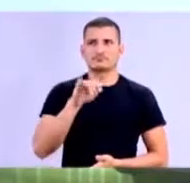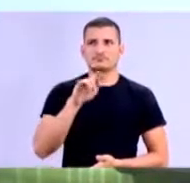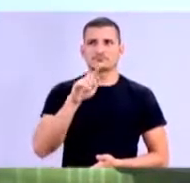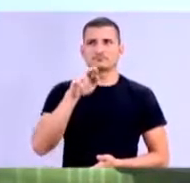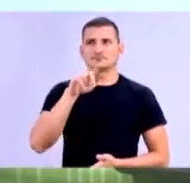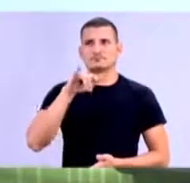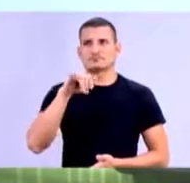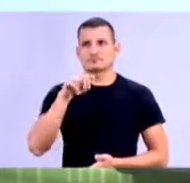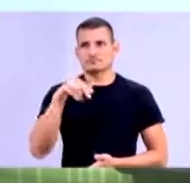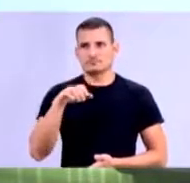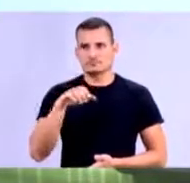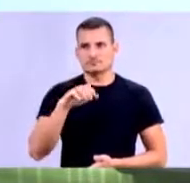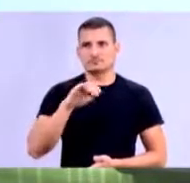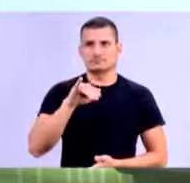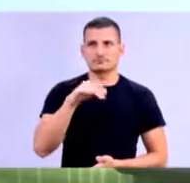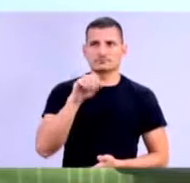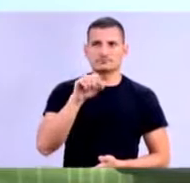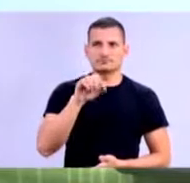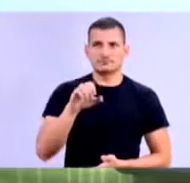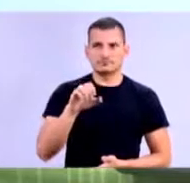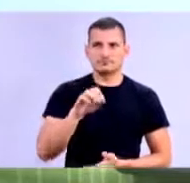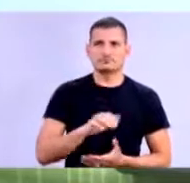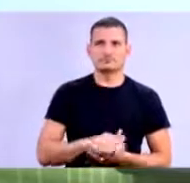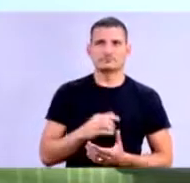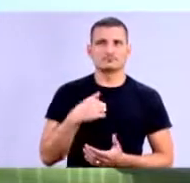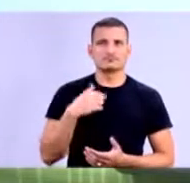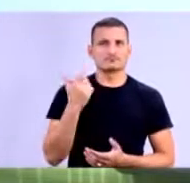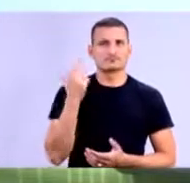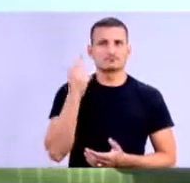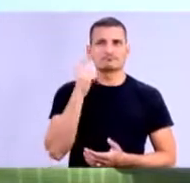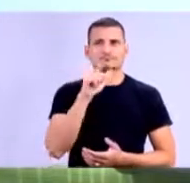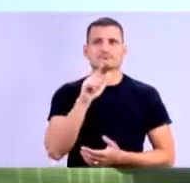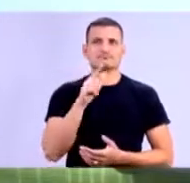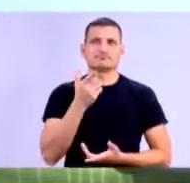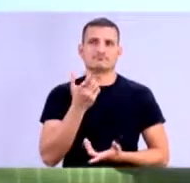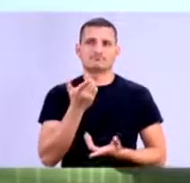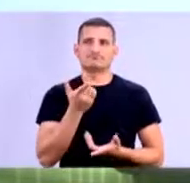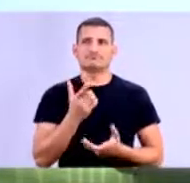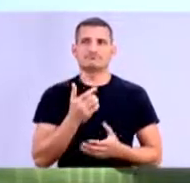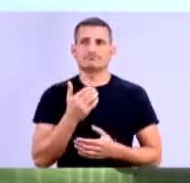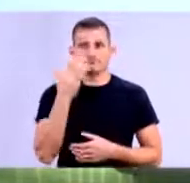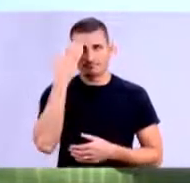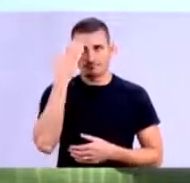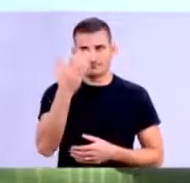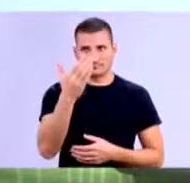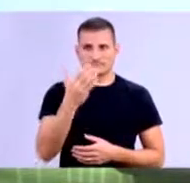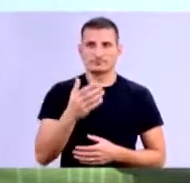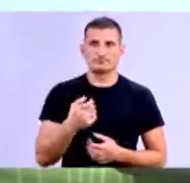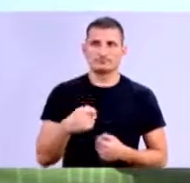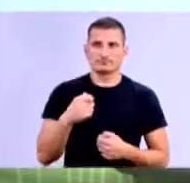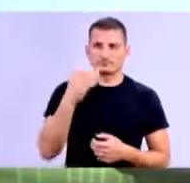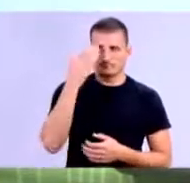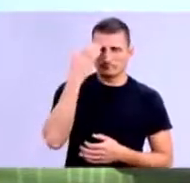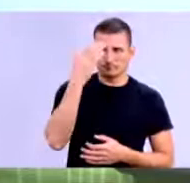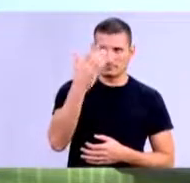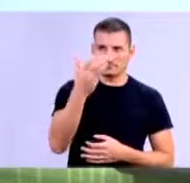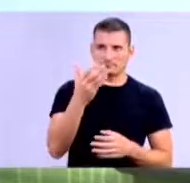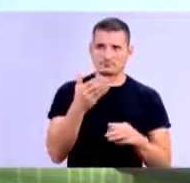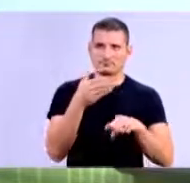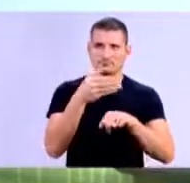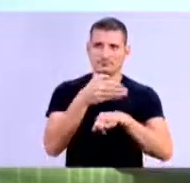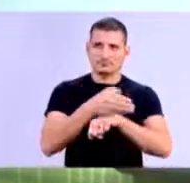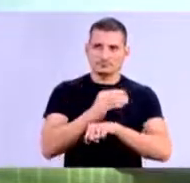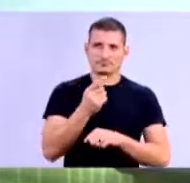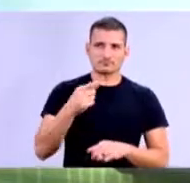Augusto, Arlone, e eu não consegui falar aqui, né, porque não deu tempo. Então eu preciso agradecer a participação